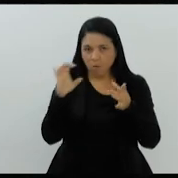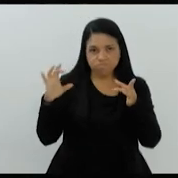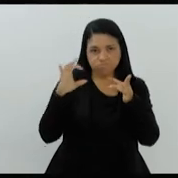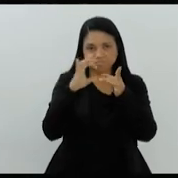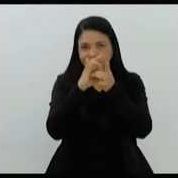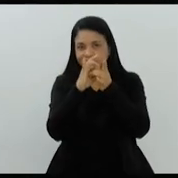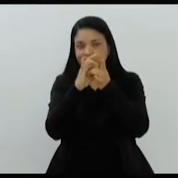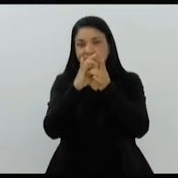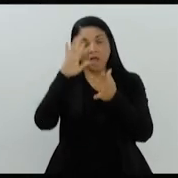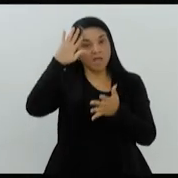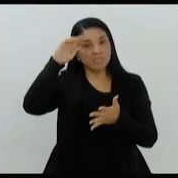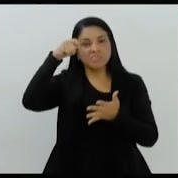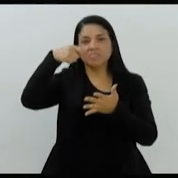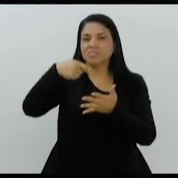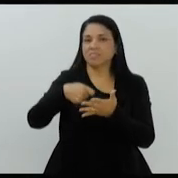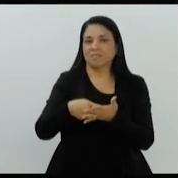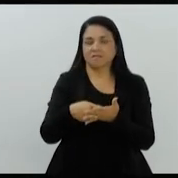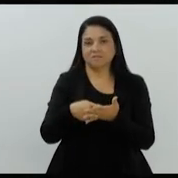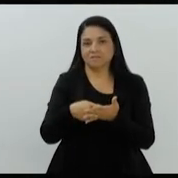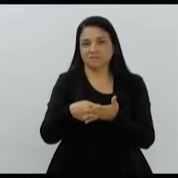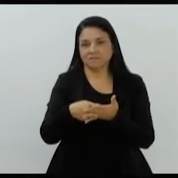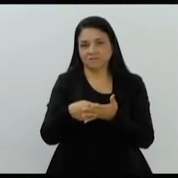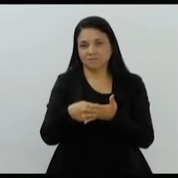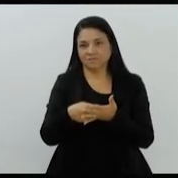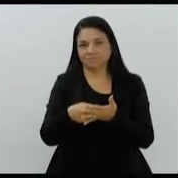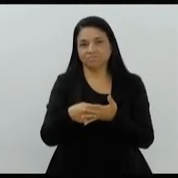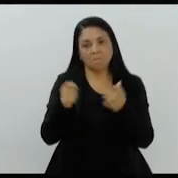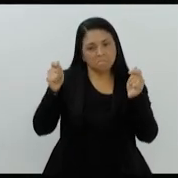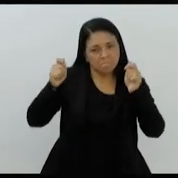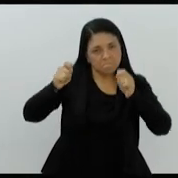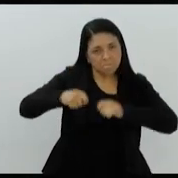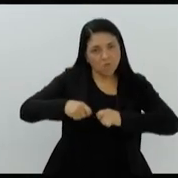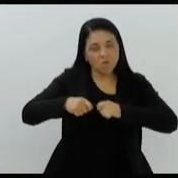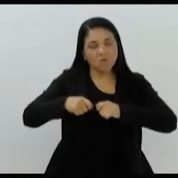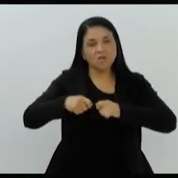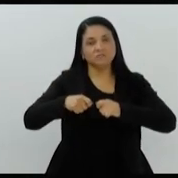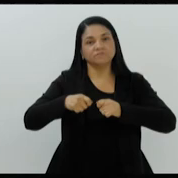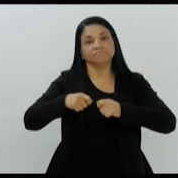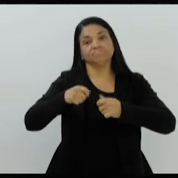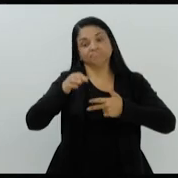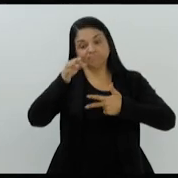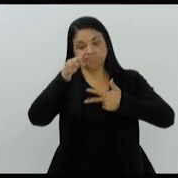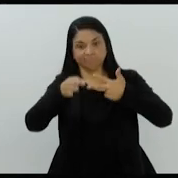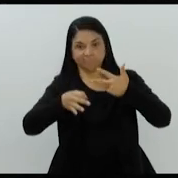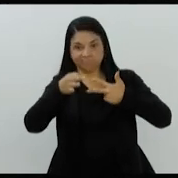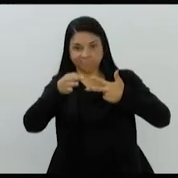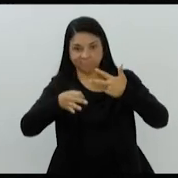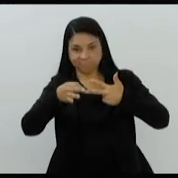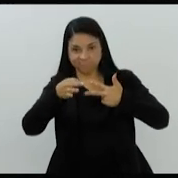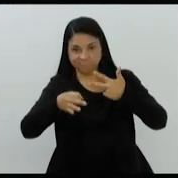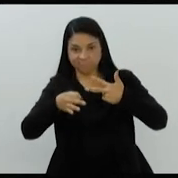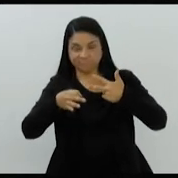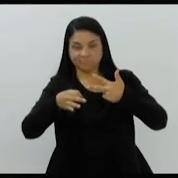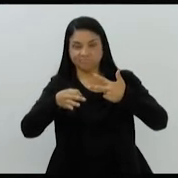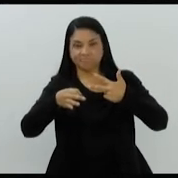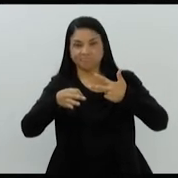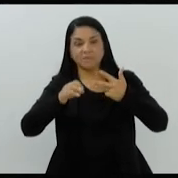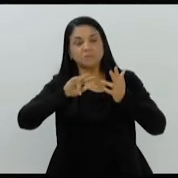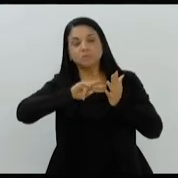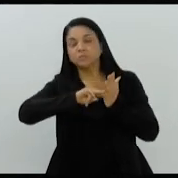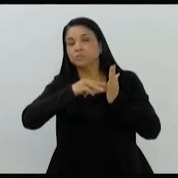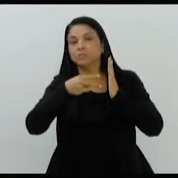uma decisão que poderá vir do Judiciário no sentido de